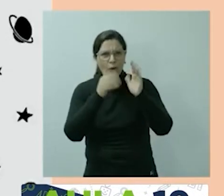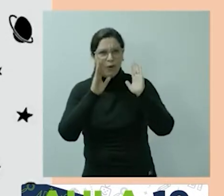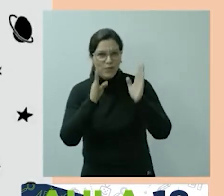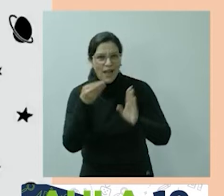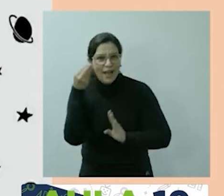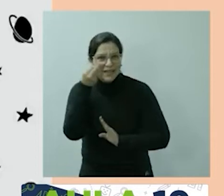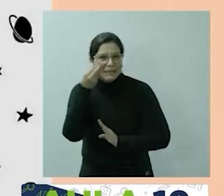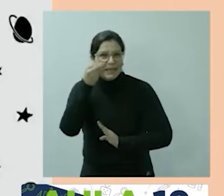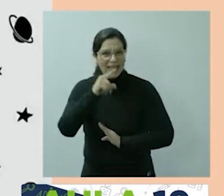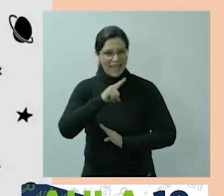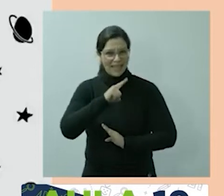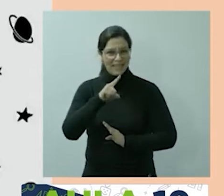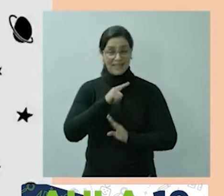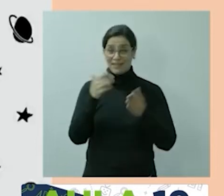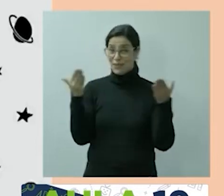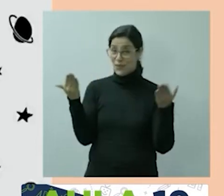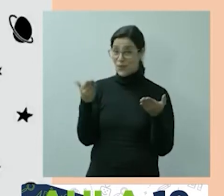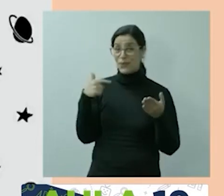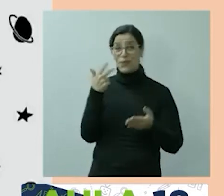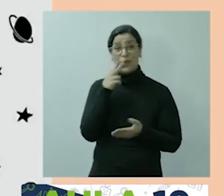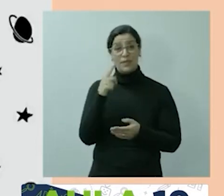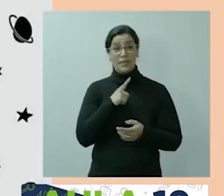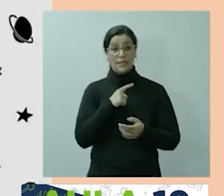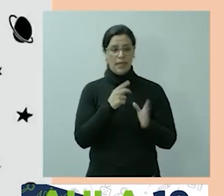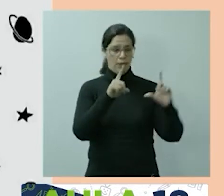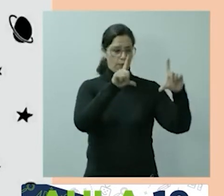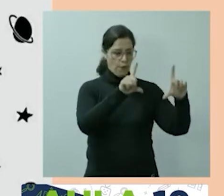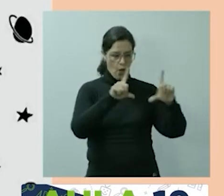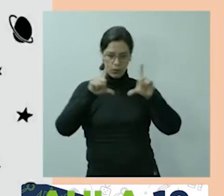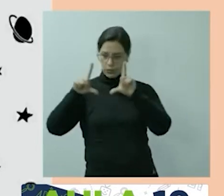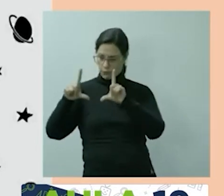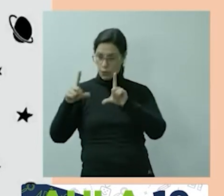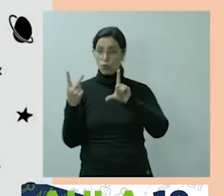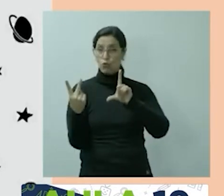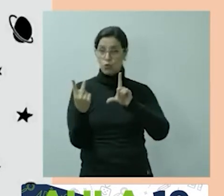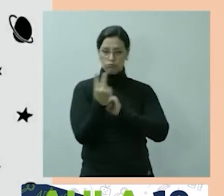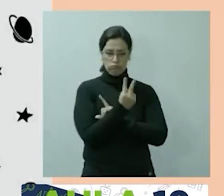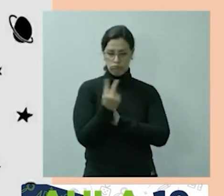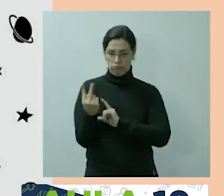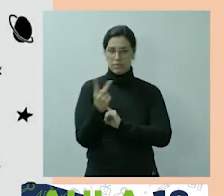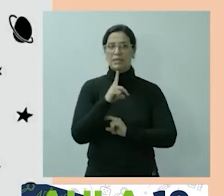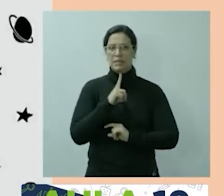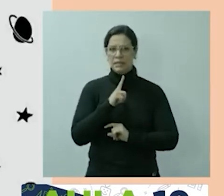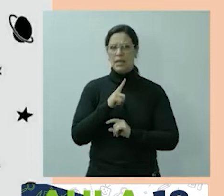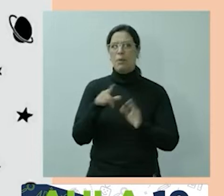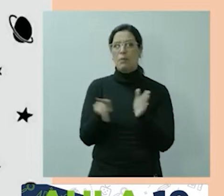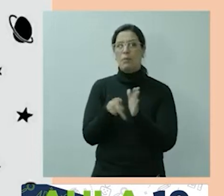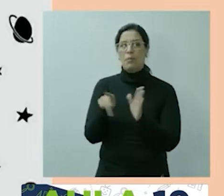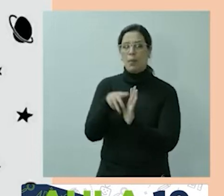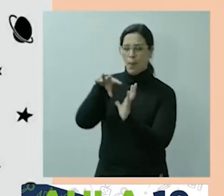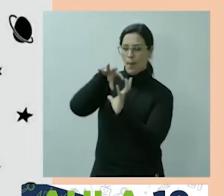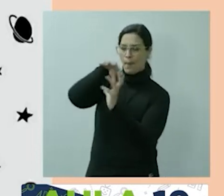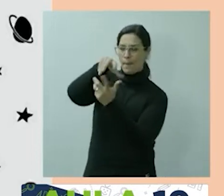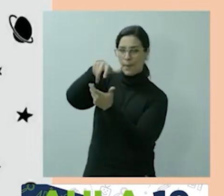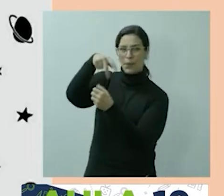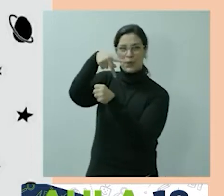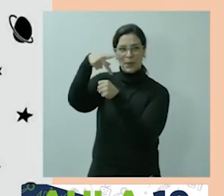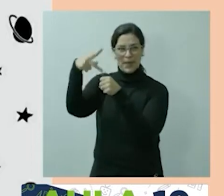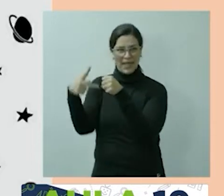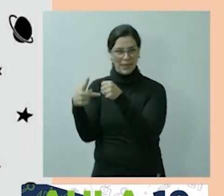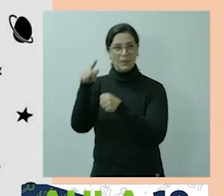brincaram? Então, assim, nós temos duas imagens aqui do Pequeno Príncipe no seu planeta